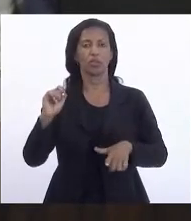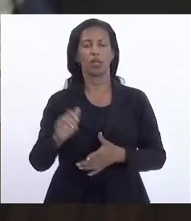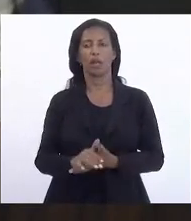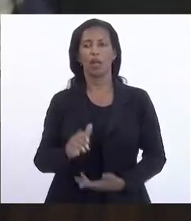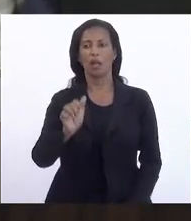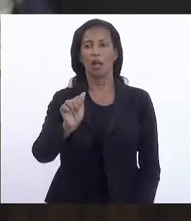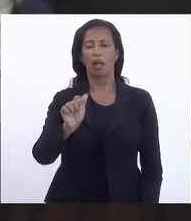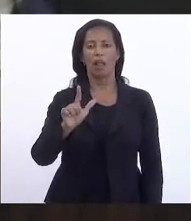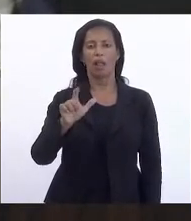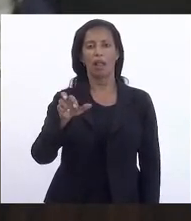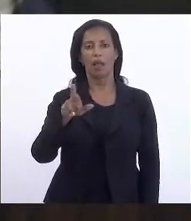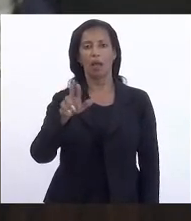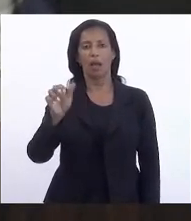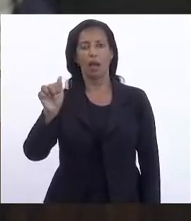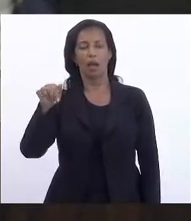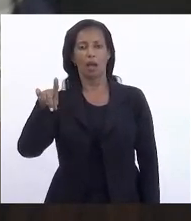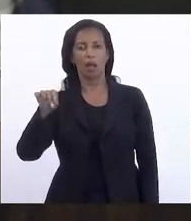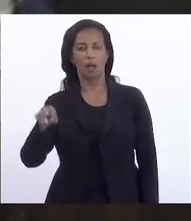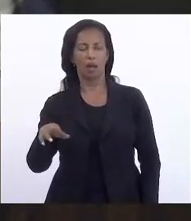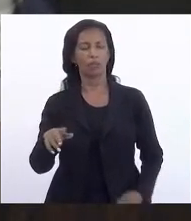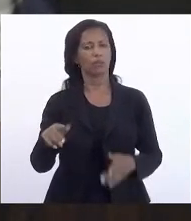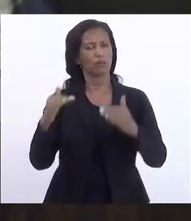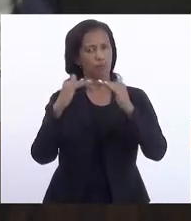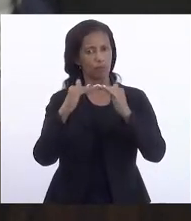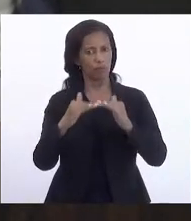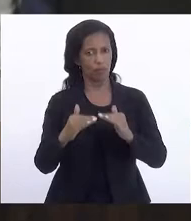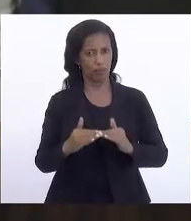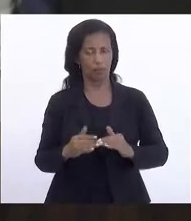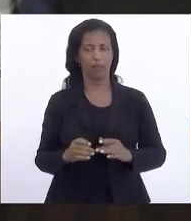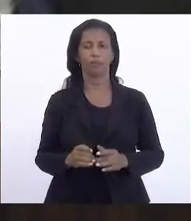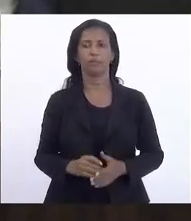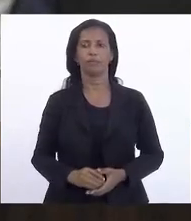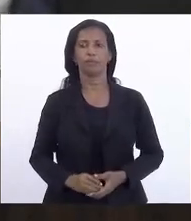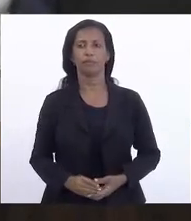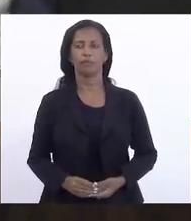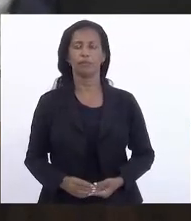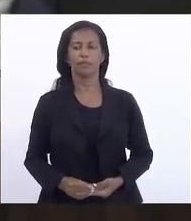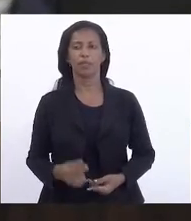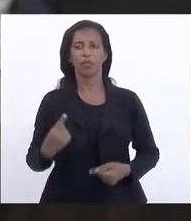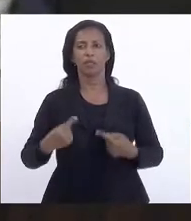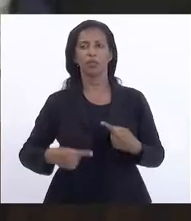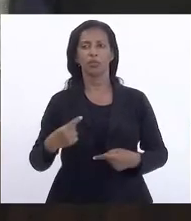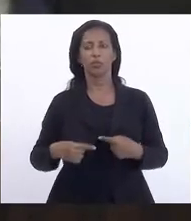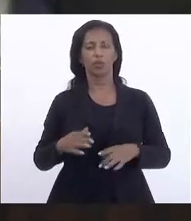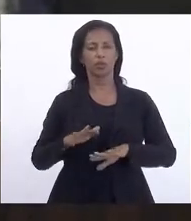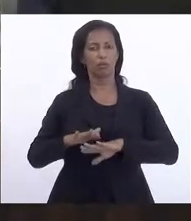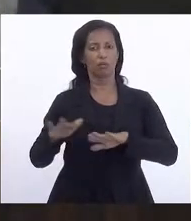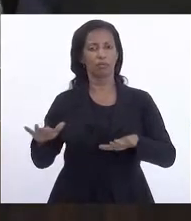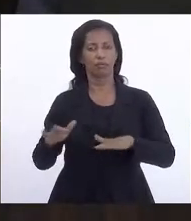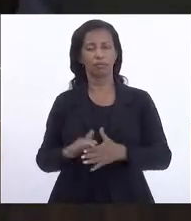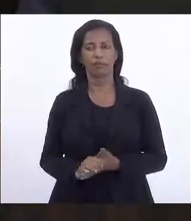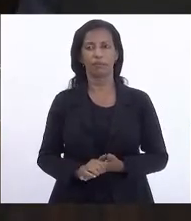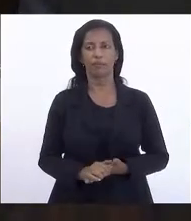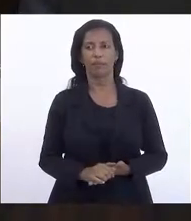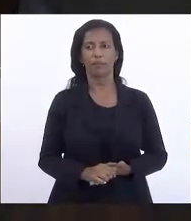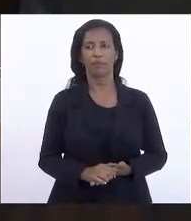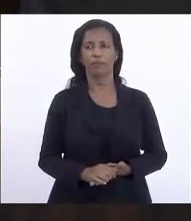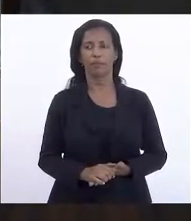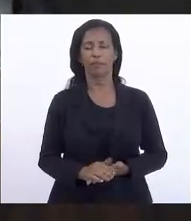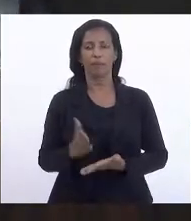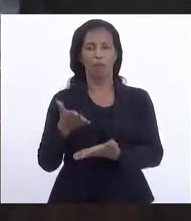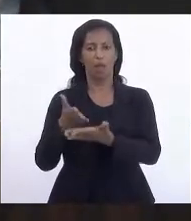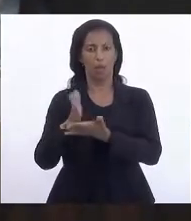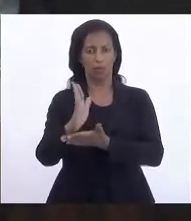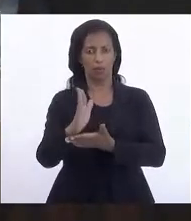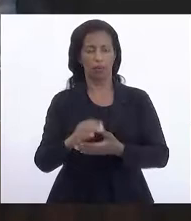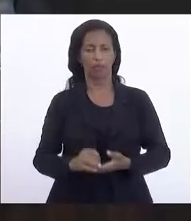Alejandro Bittar, parecida a mesa da diretora favorável e relator do deputado do doutor Deodalco. Em discussão, não vem aqui queira discutir, encerrada a discussão em votação, os senhores que aprovam nesse comissão